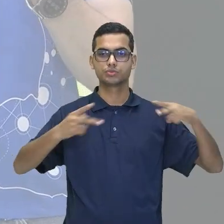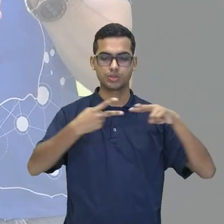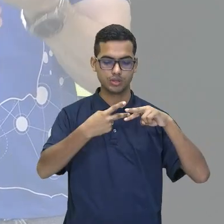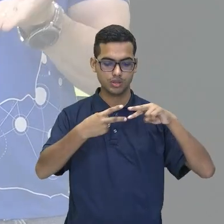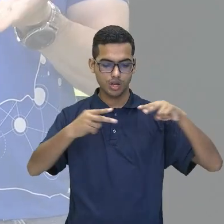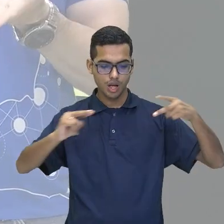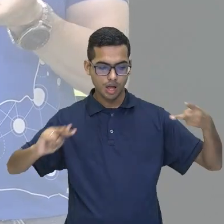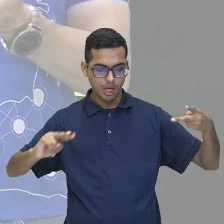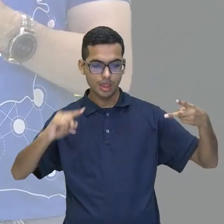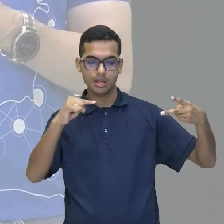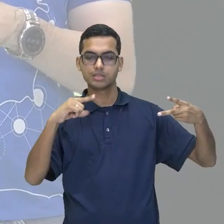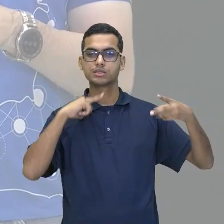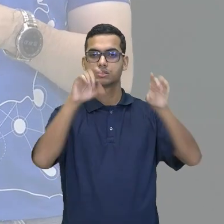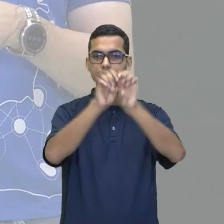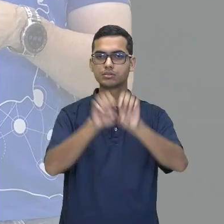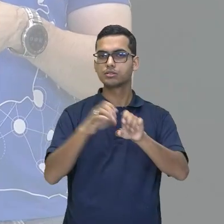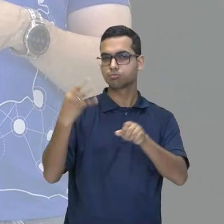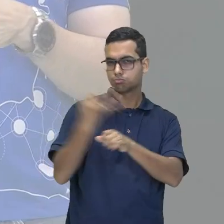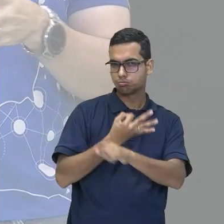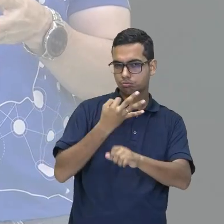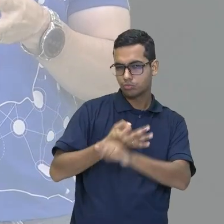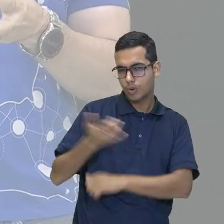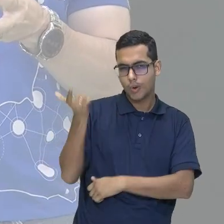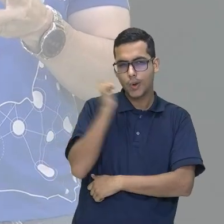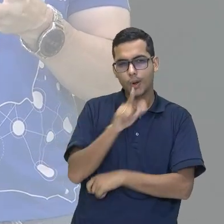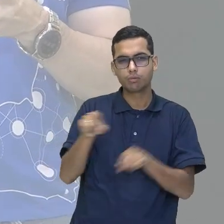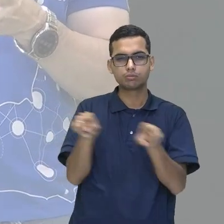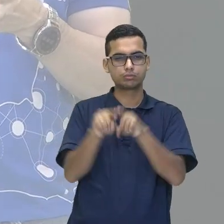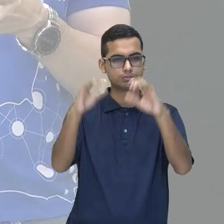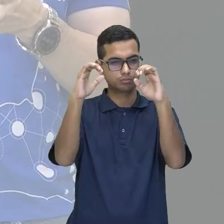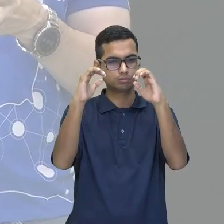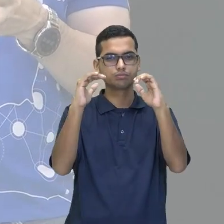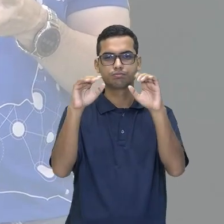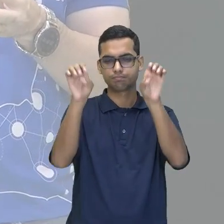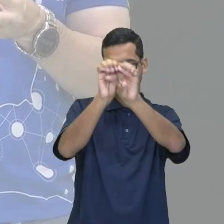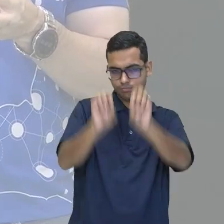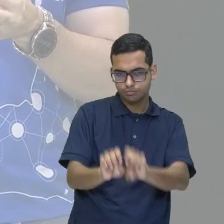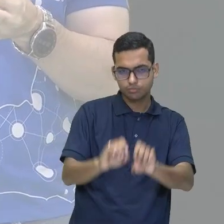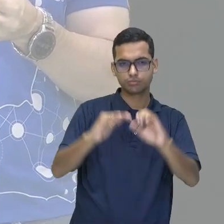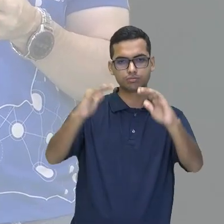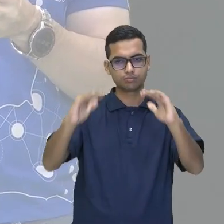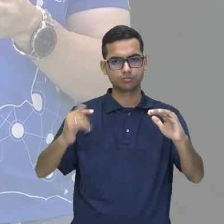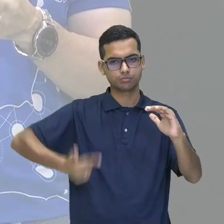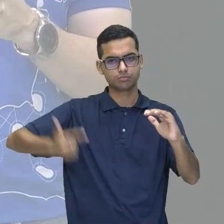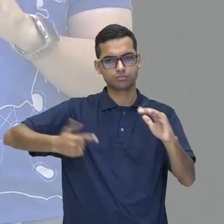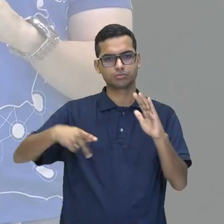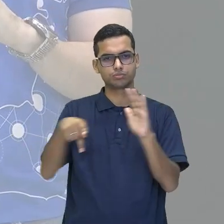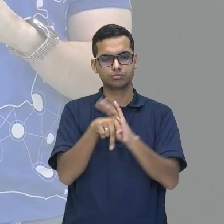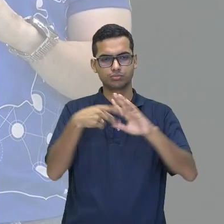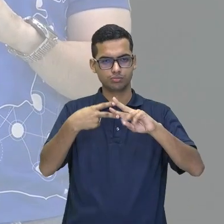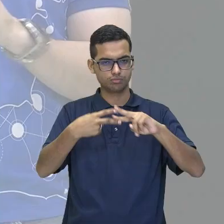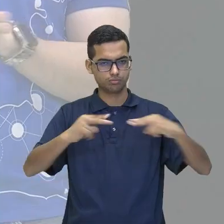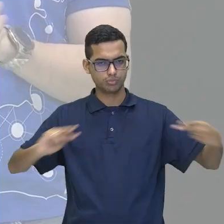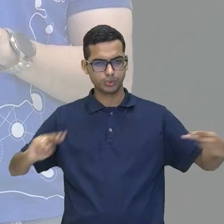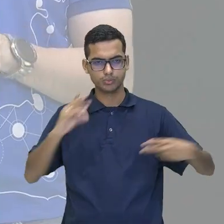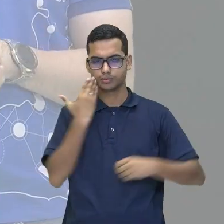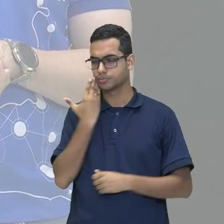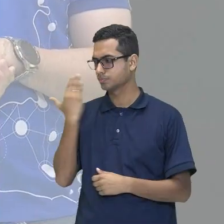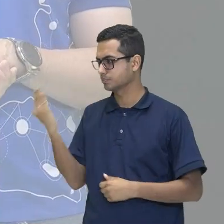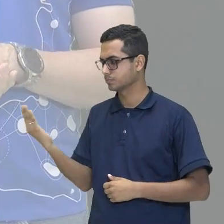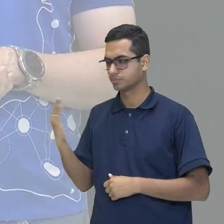tem uma estrutura secundária predominante e a gente chama essa estrutura chamada de alfa-hélice,